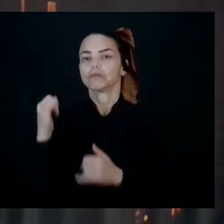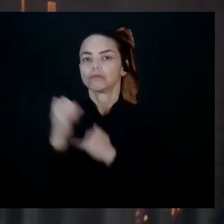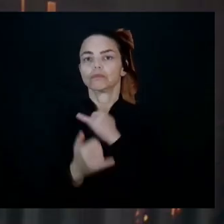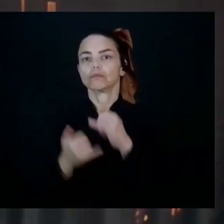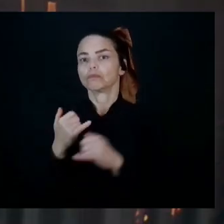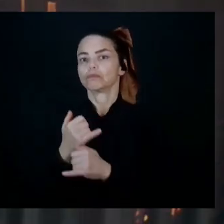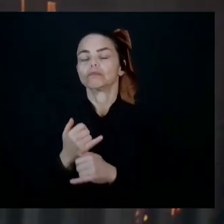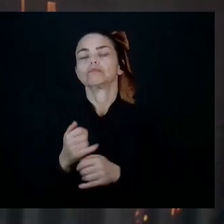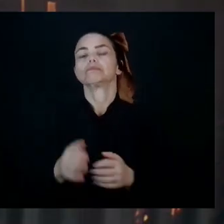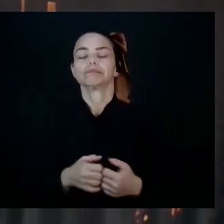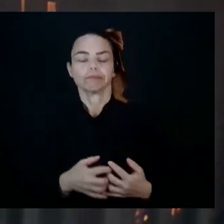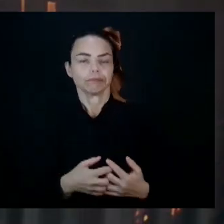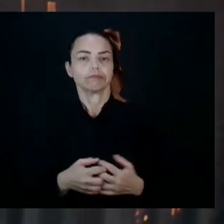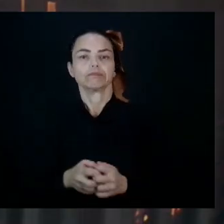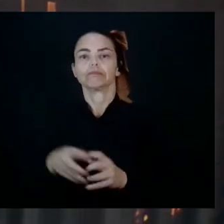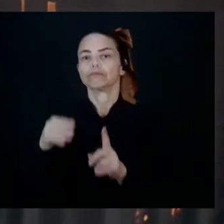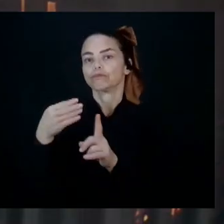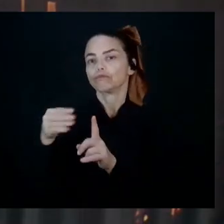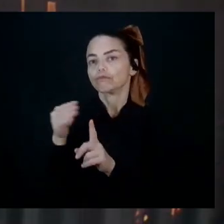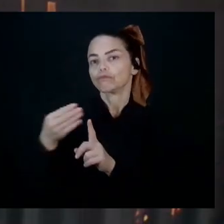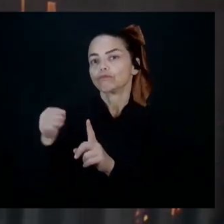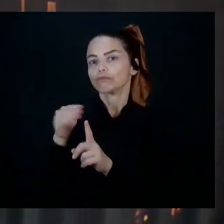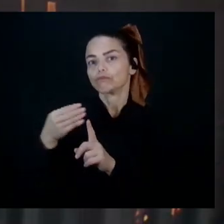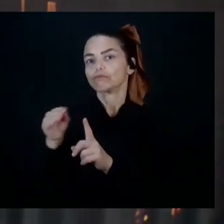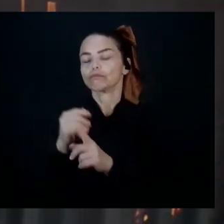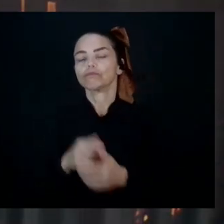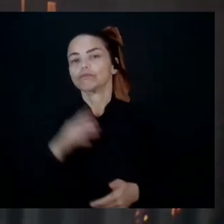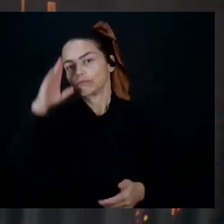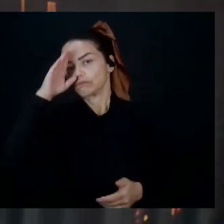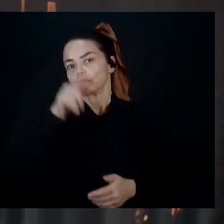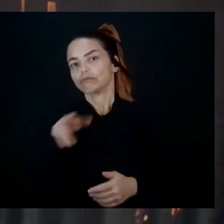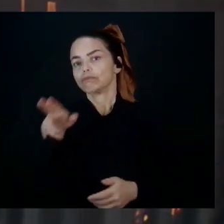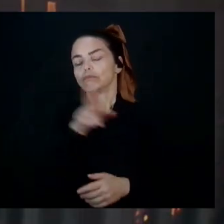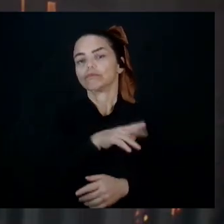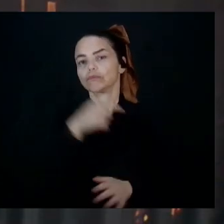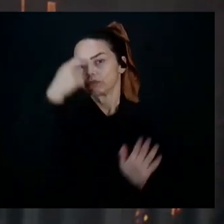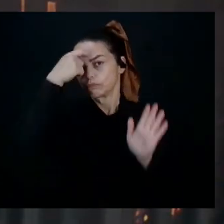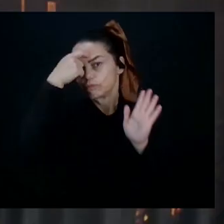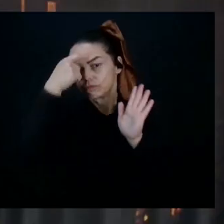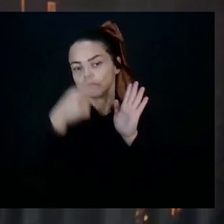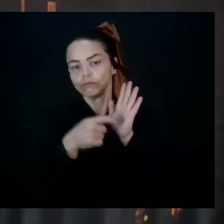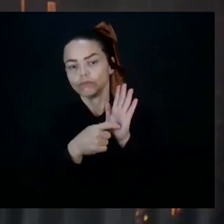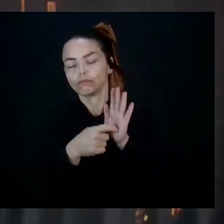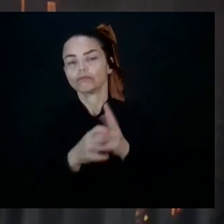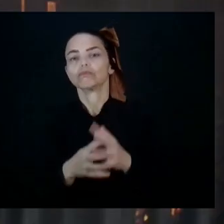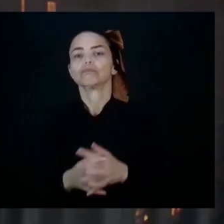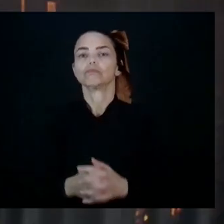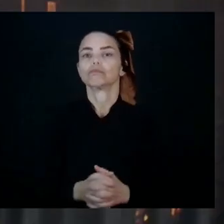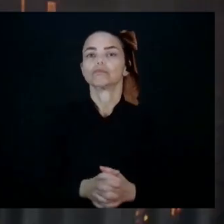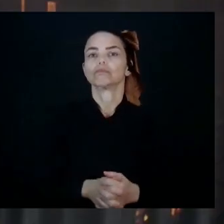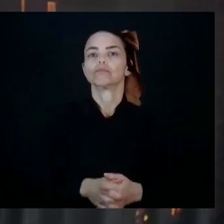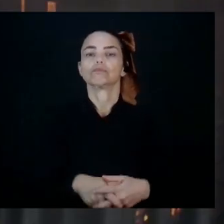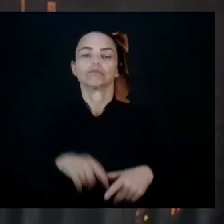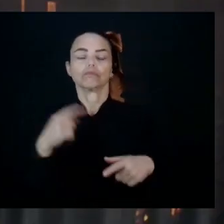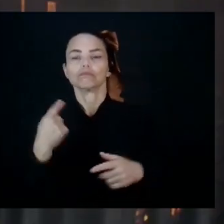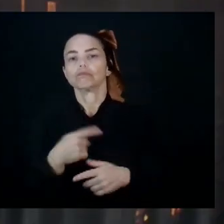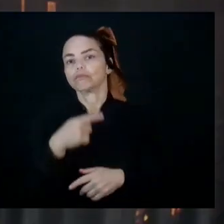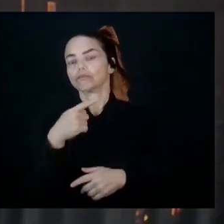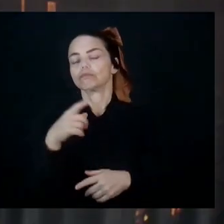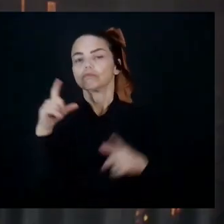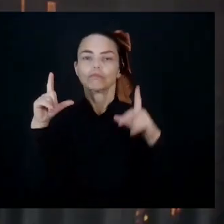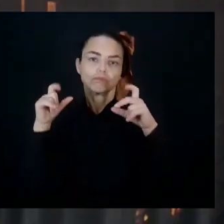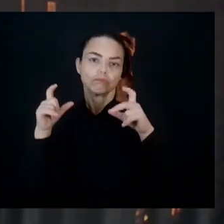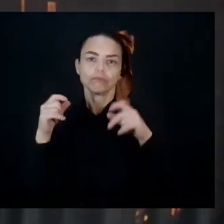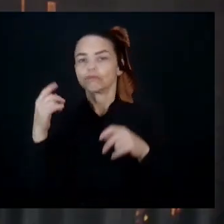muito vulneráveis a isso, principalmente com o uso da inteligência artificial, né? Que aparece a foto da neta, do neto,